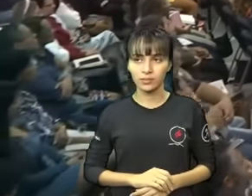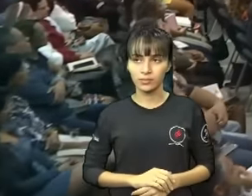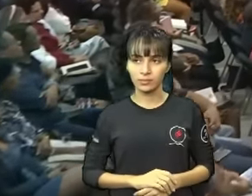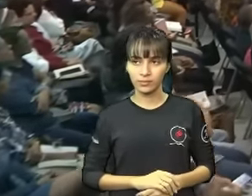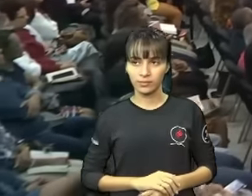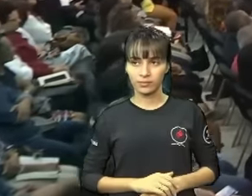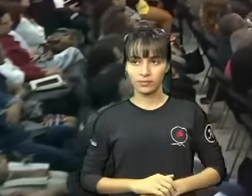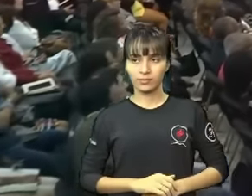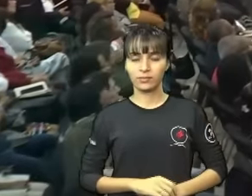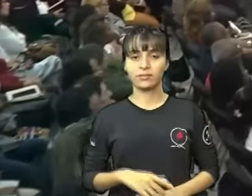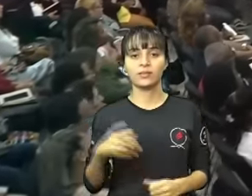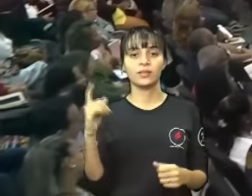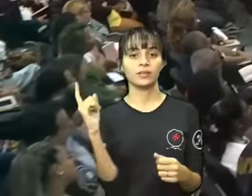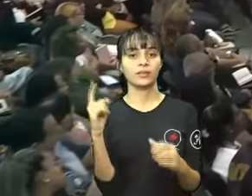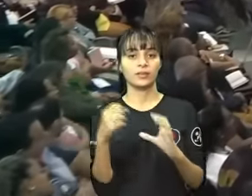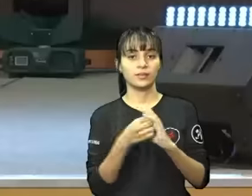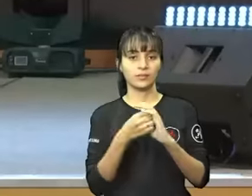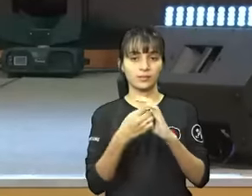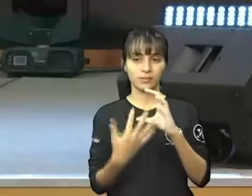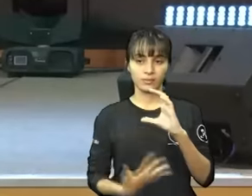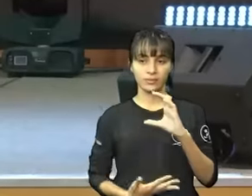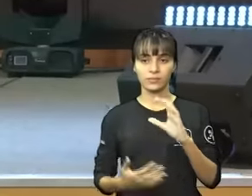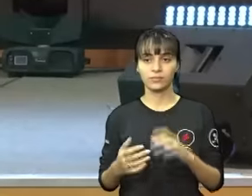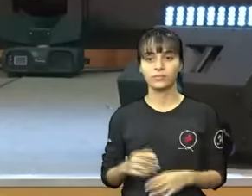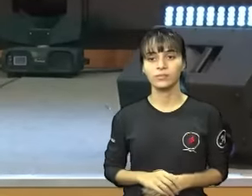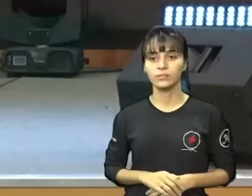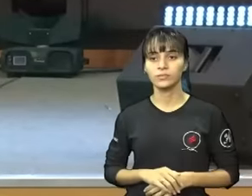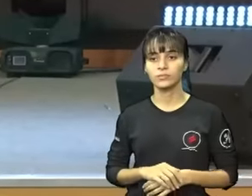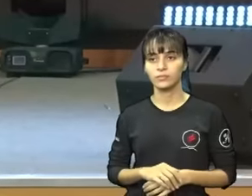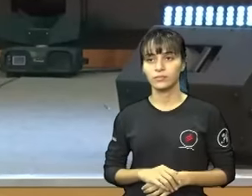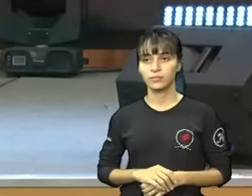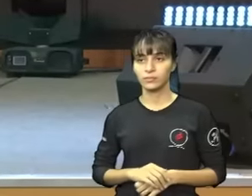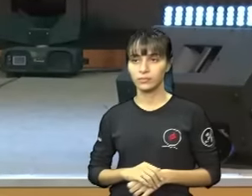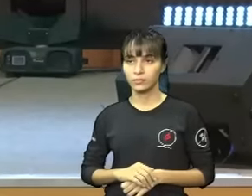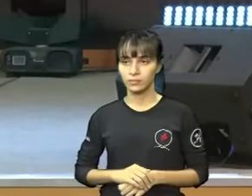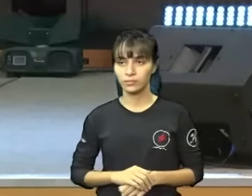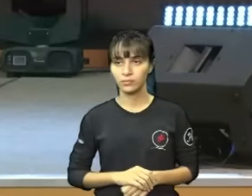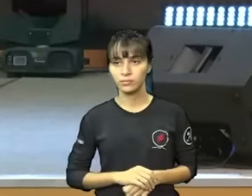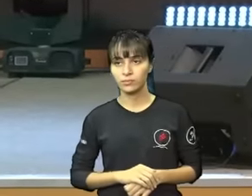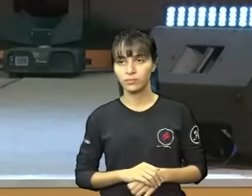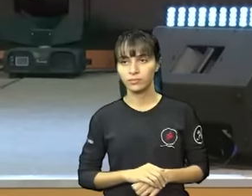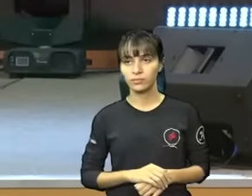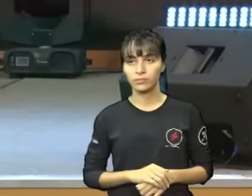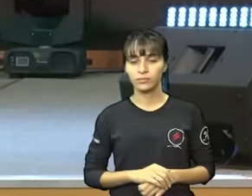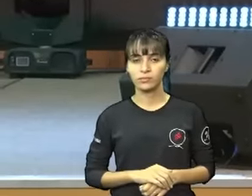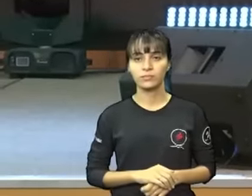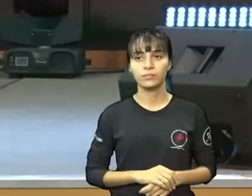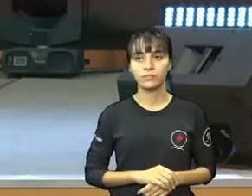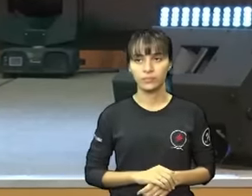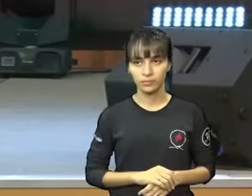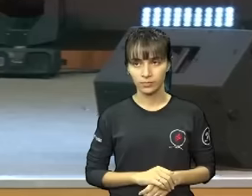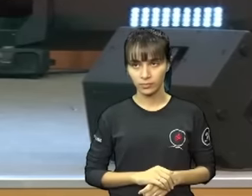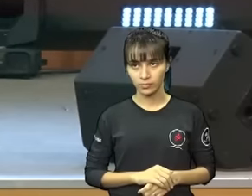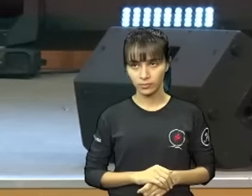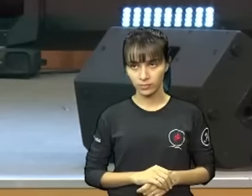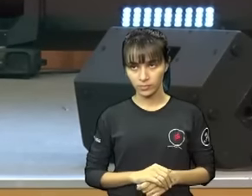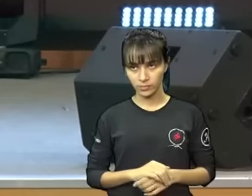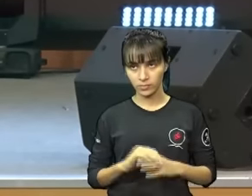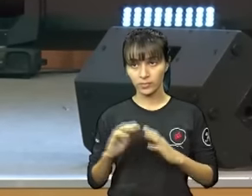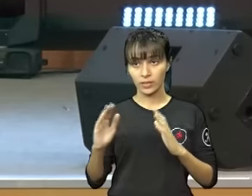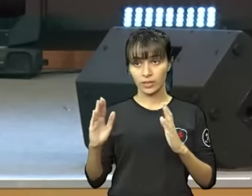e vamos ver as características deste estilo de vida Porta Estreita caminho